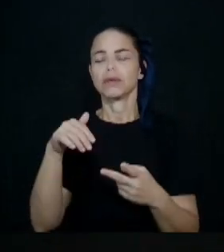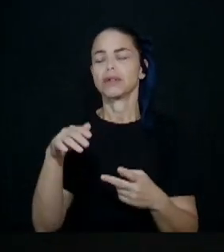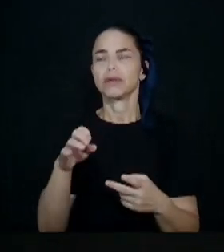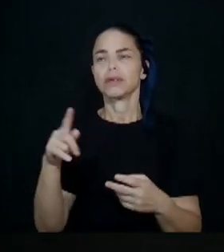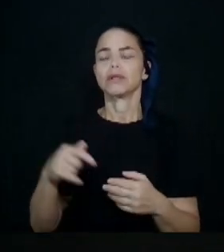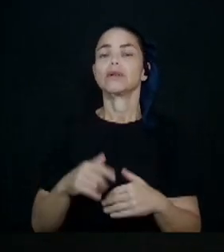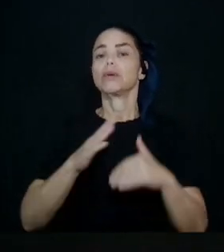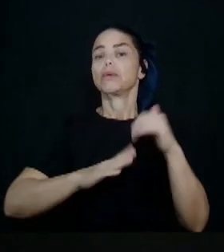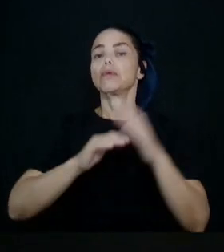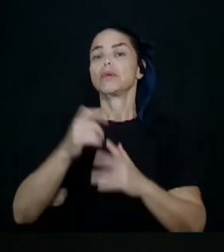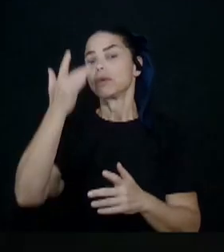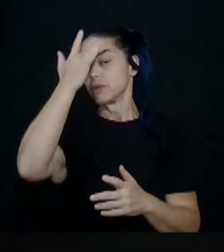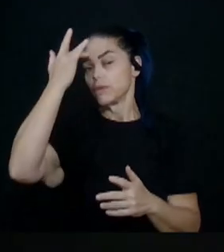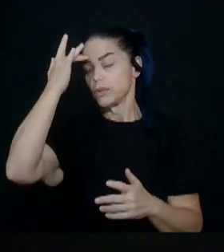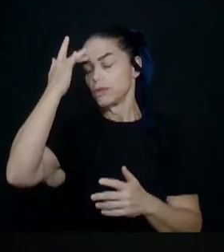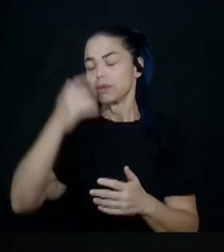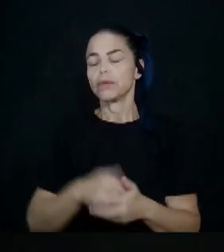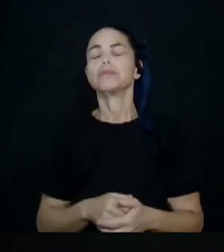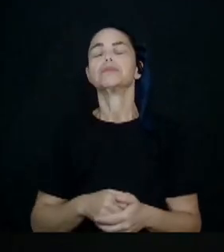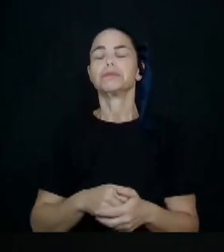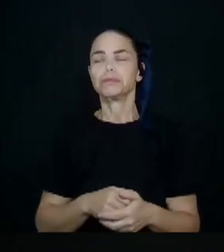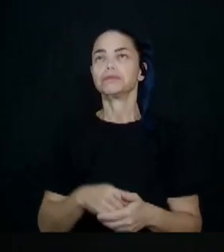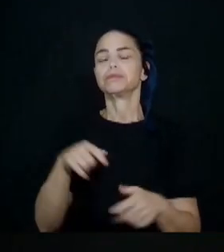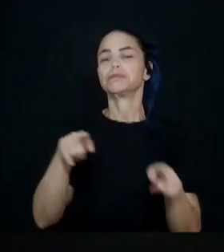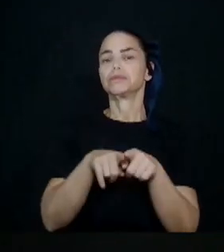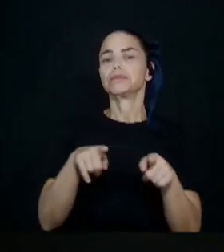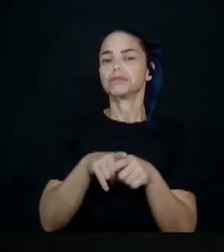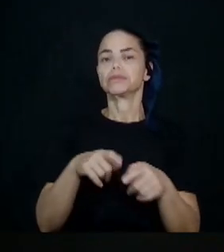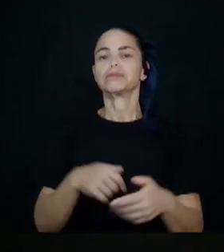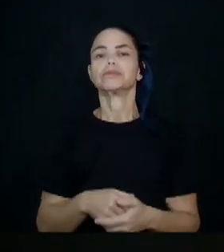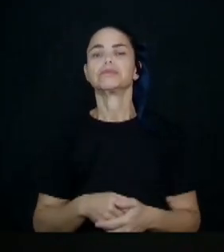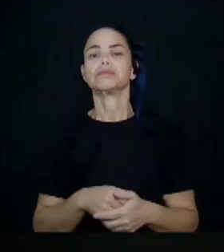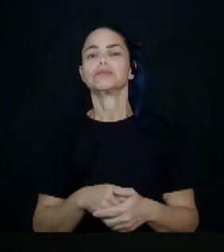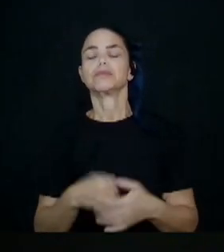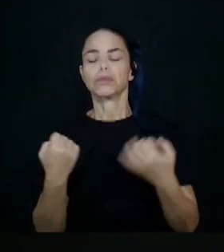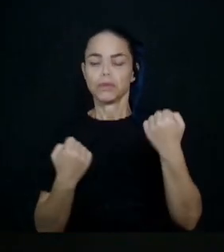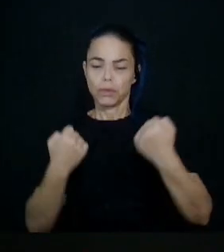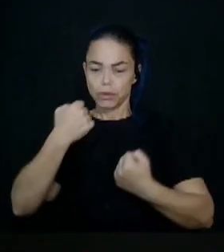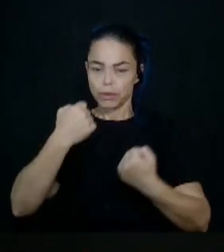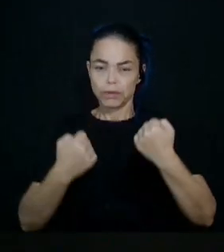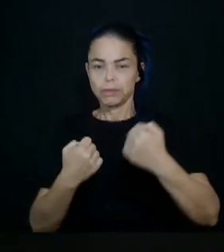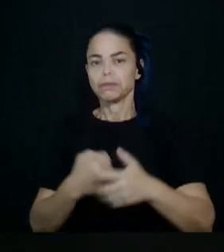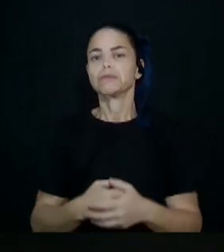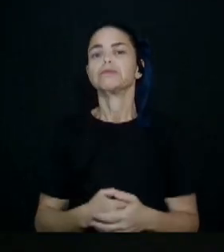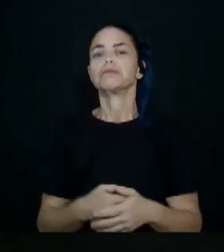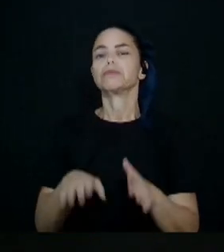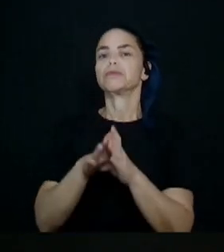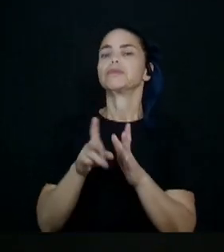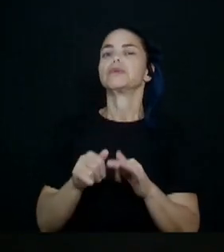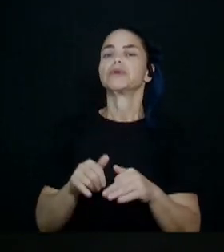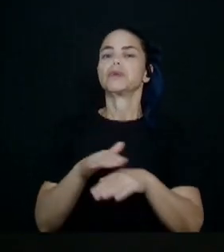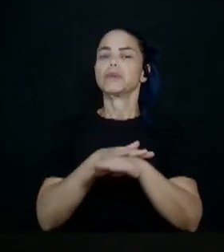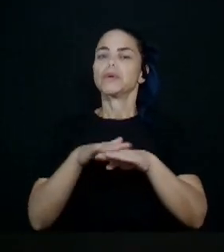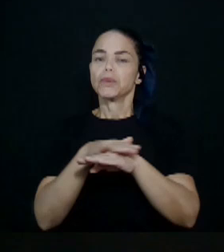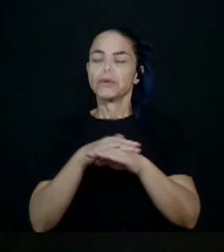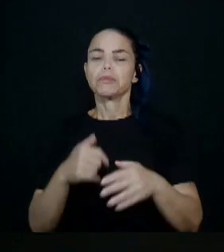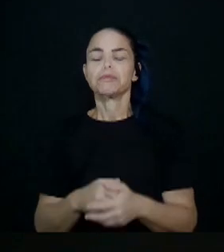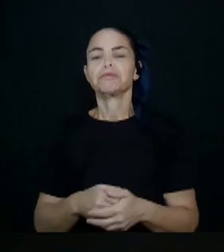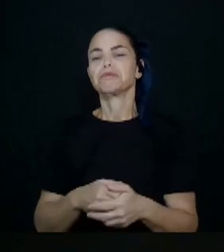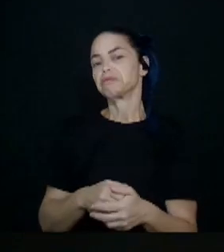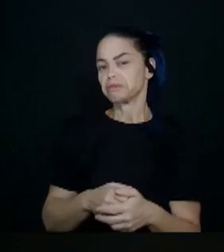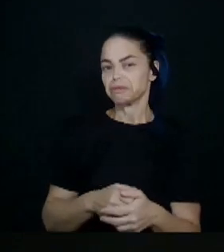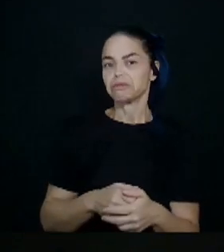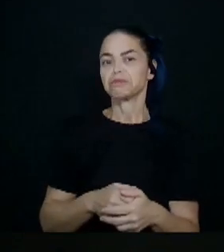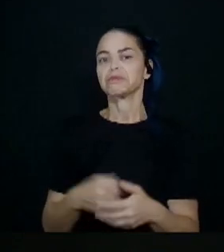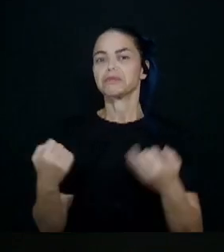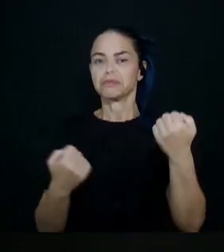saúde mental. O André é especialista também na questão do trânsito, né? Então a gente chega ao fim dessa conversa e no fim das contas o trânsito